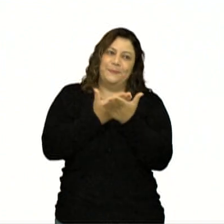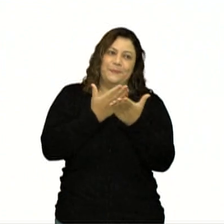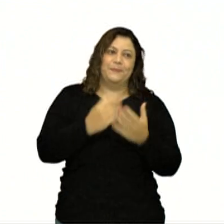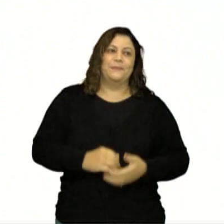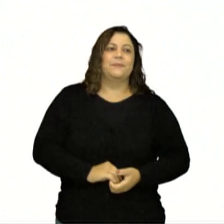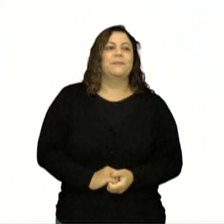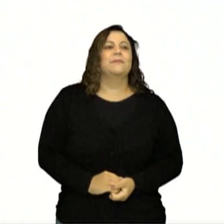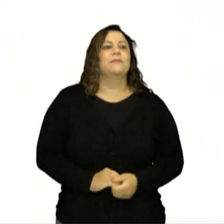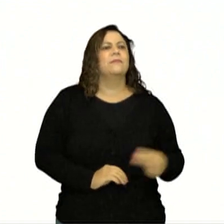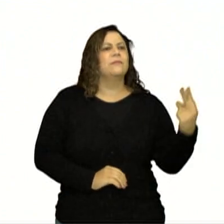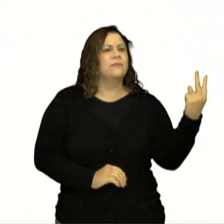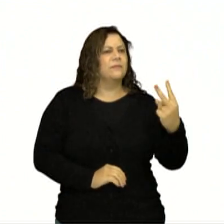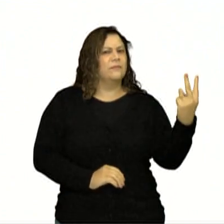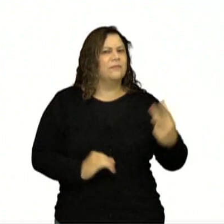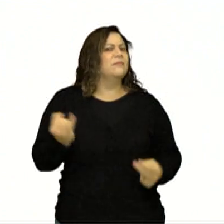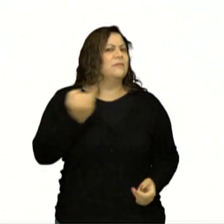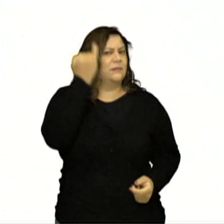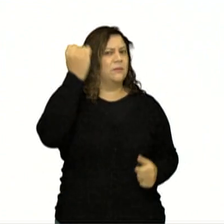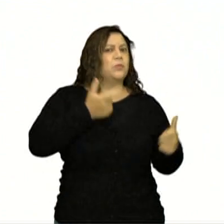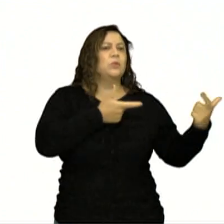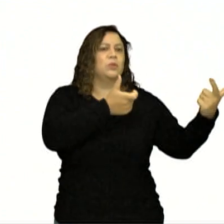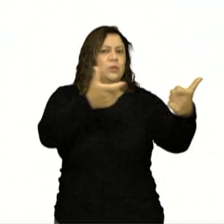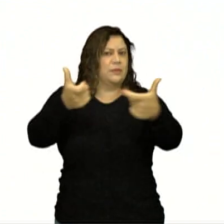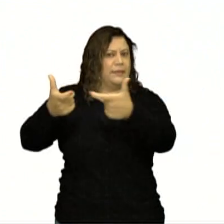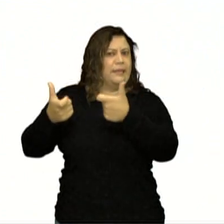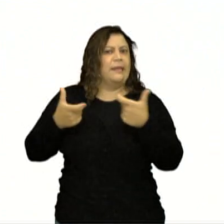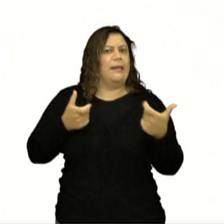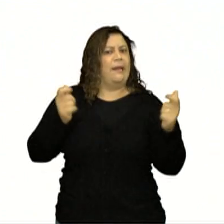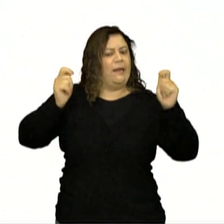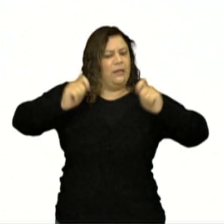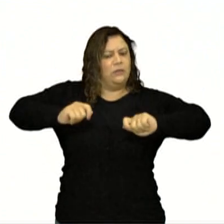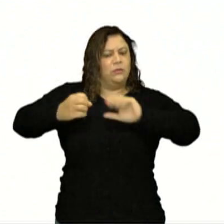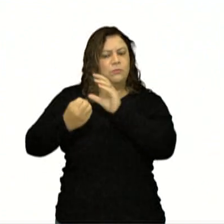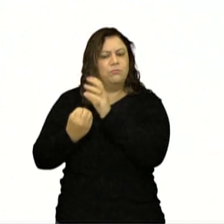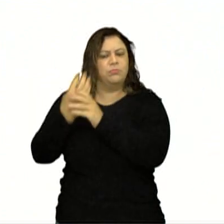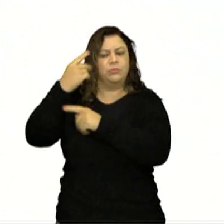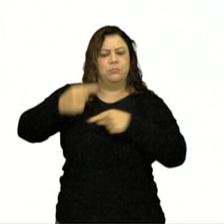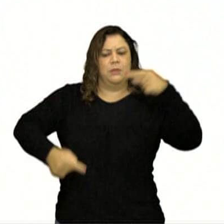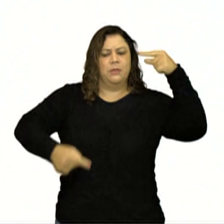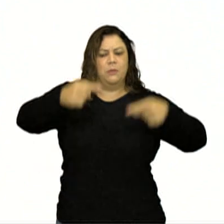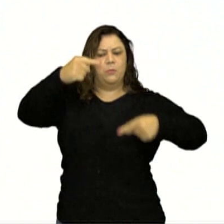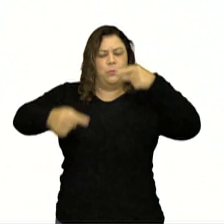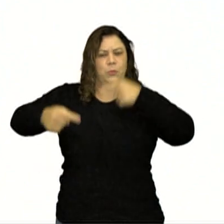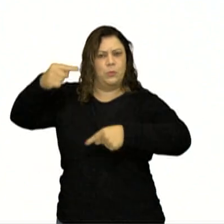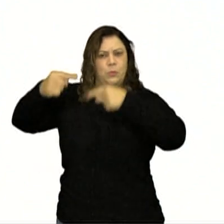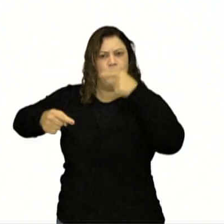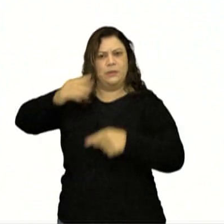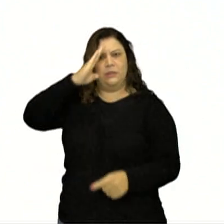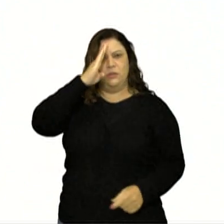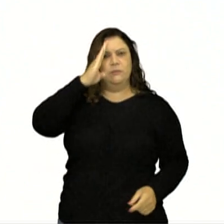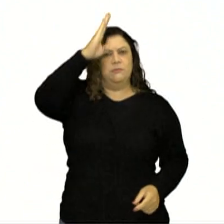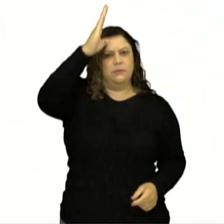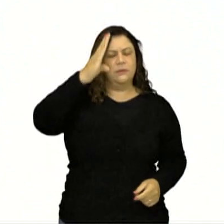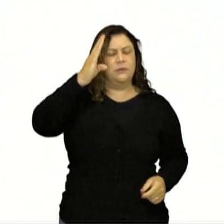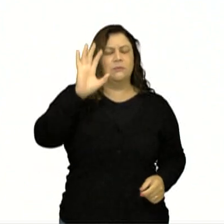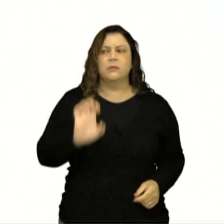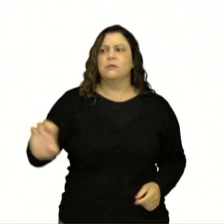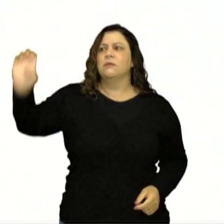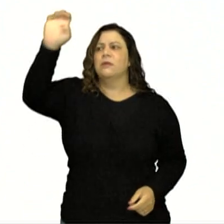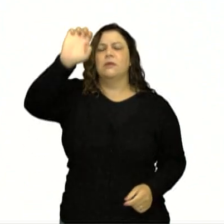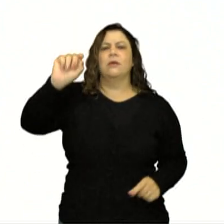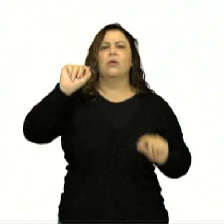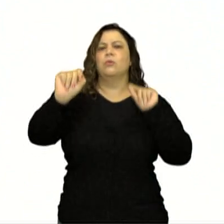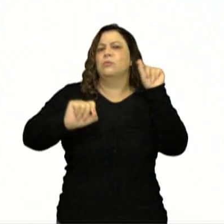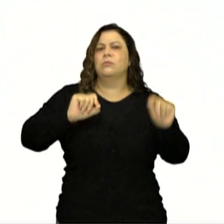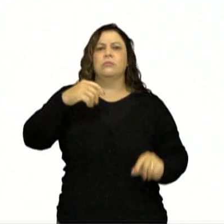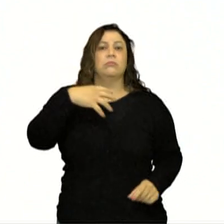Duas importantes guerras colaboraram para a centralização política da Europa. Quais foram e de que forma